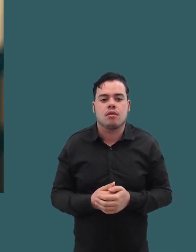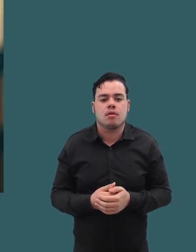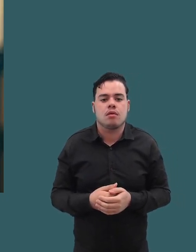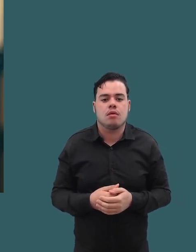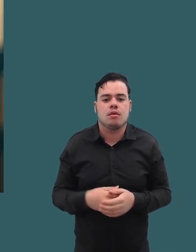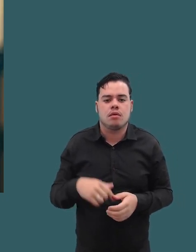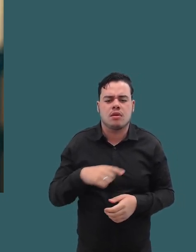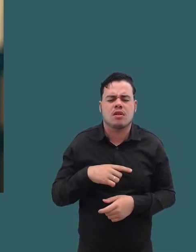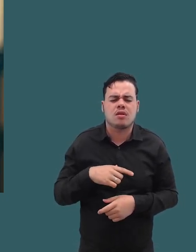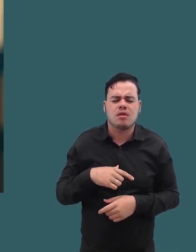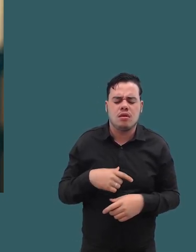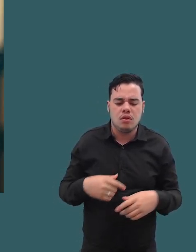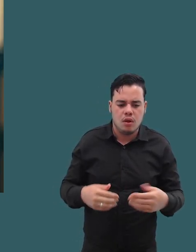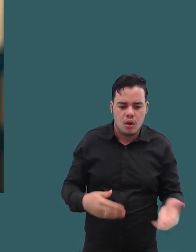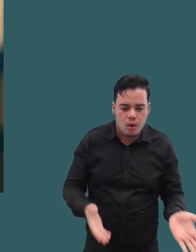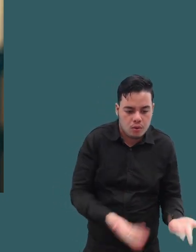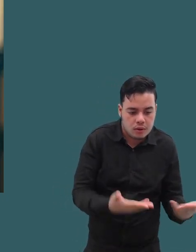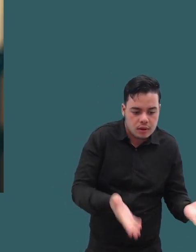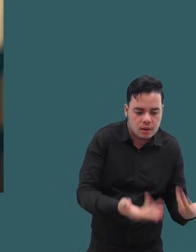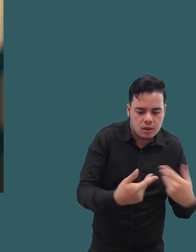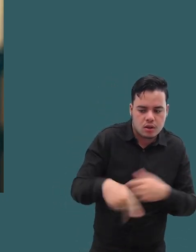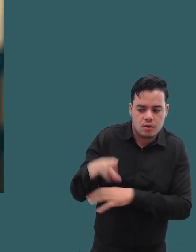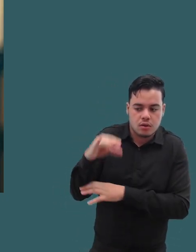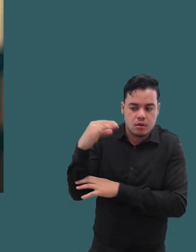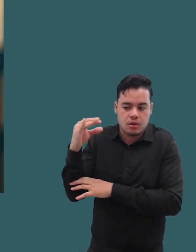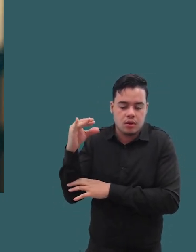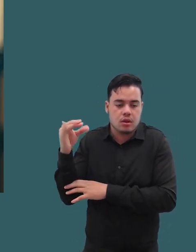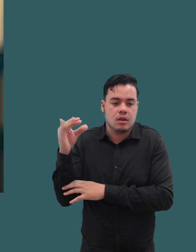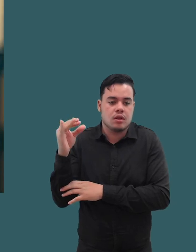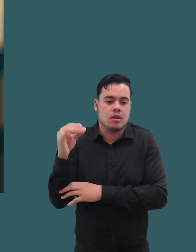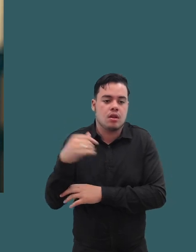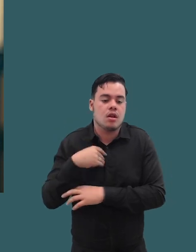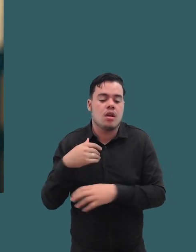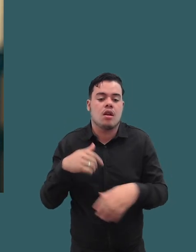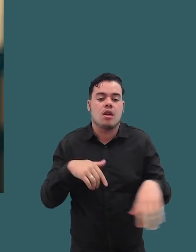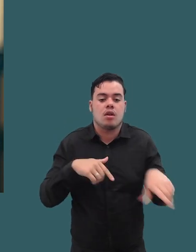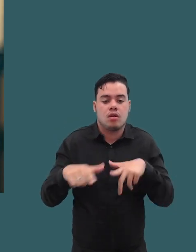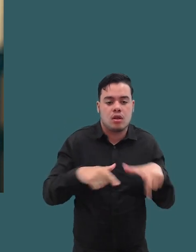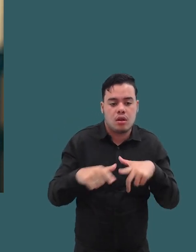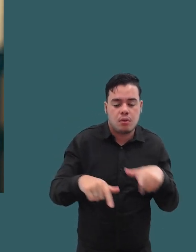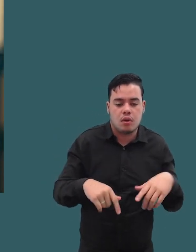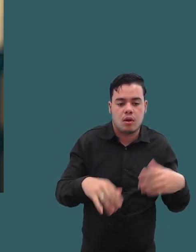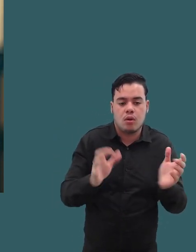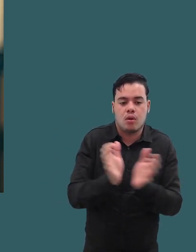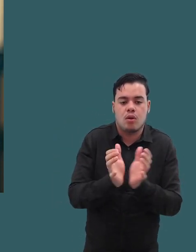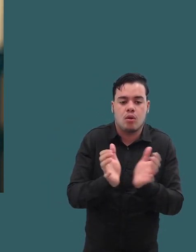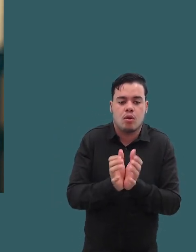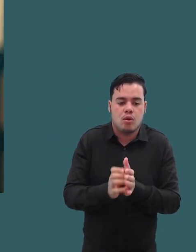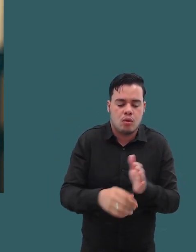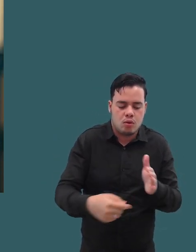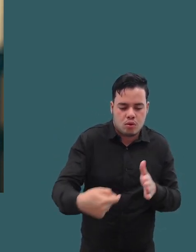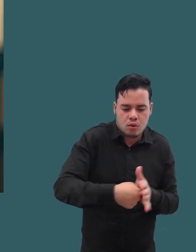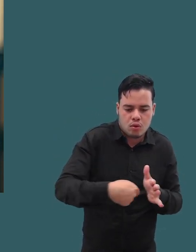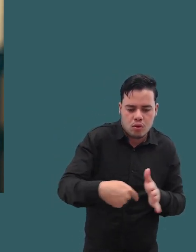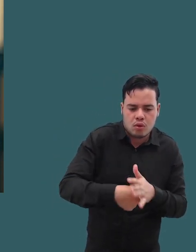a divulgação científica, de estabelecer, já eu trabalhando com os grupos de pesquisa, incluir essa interlocução